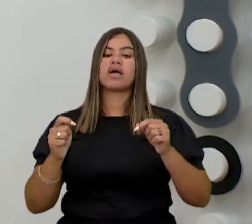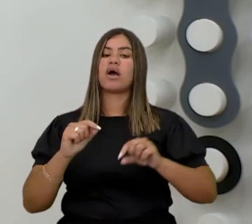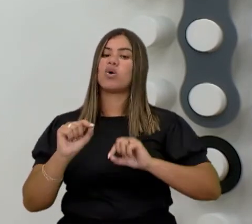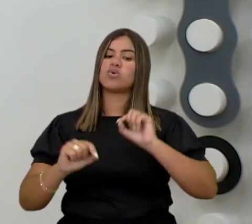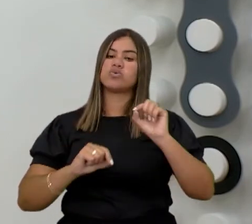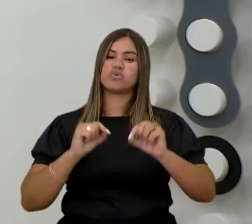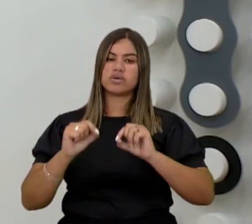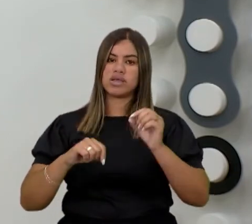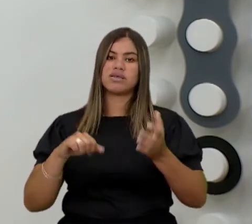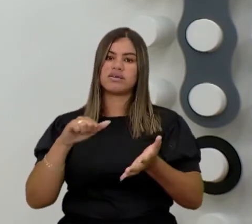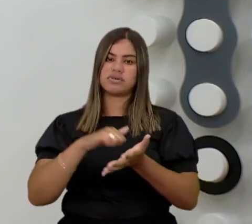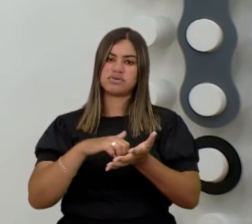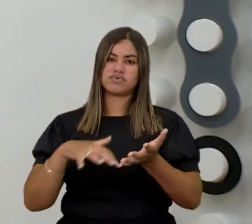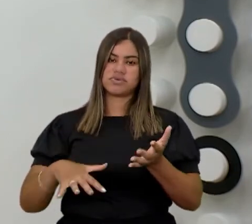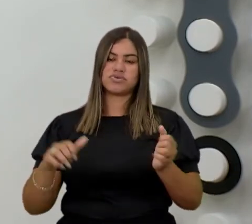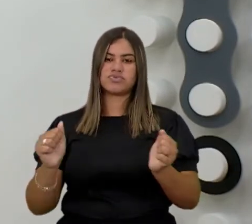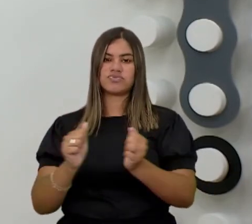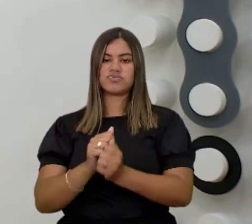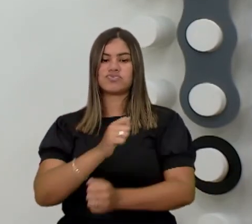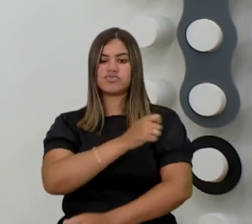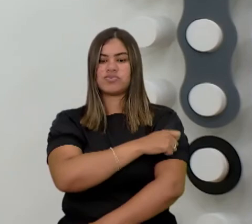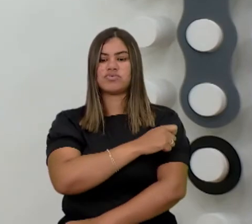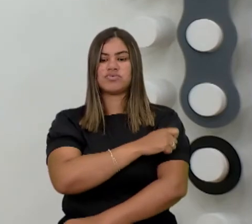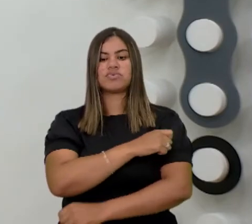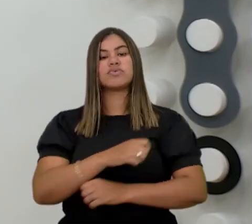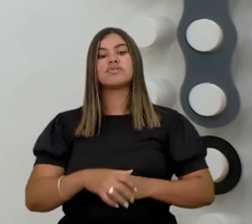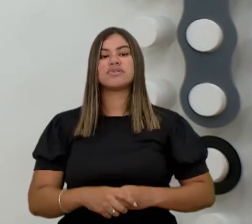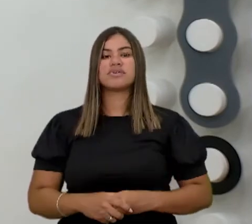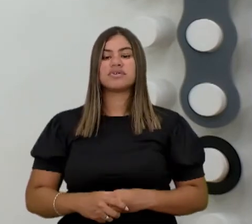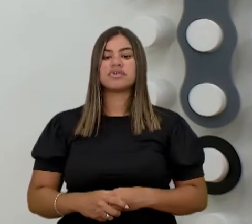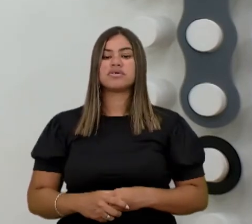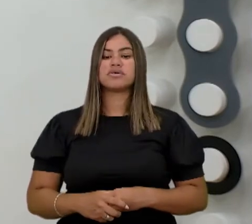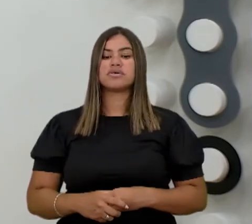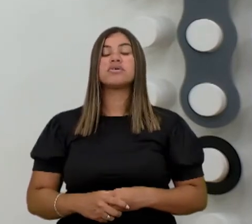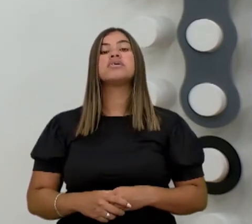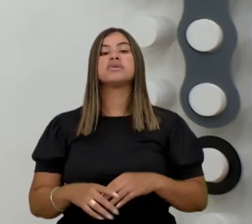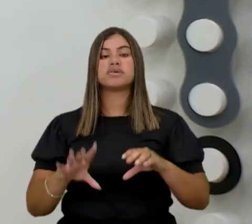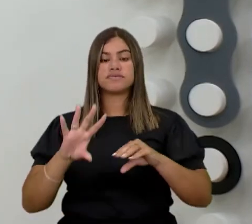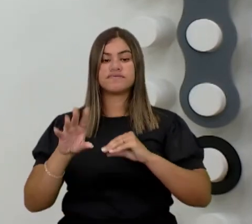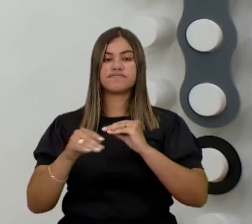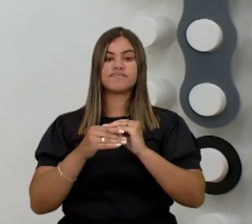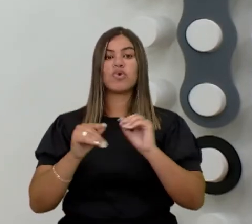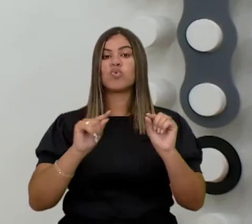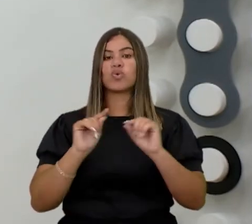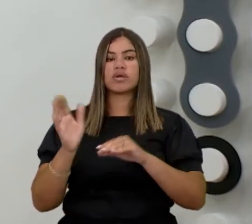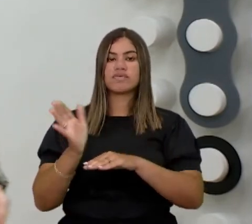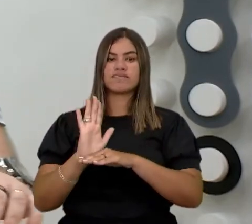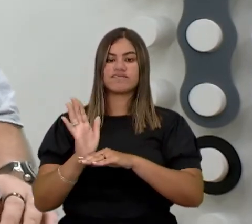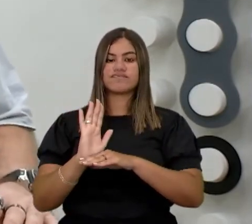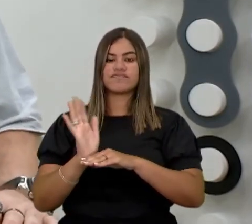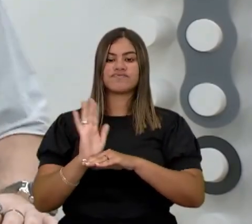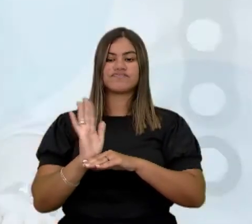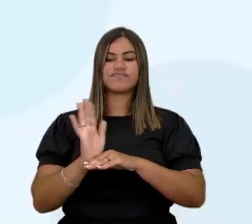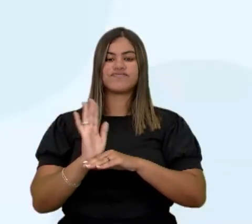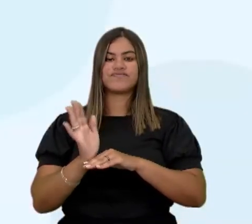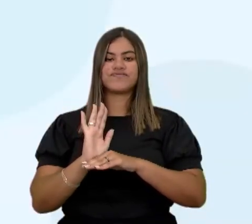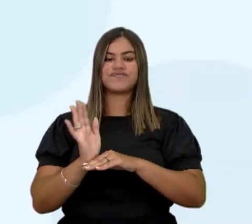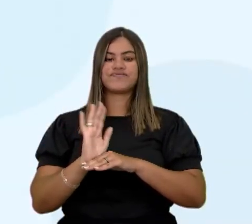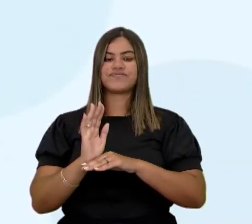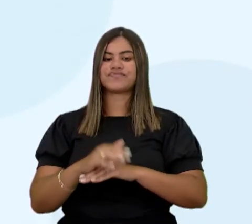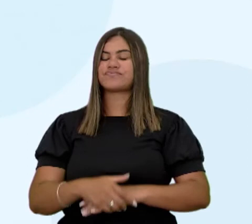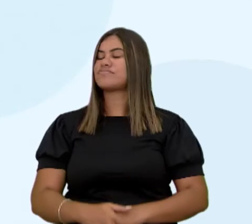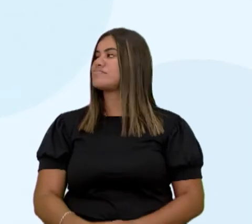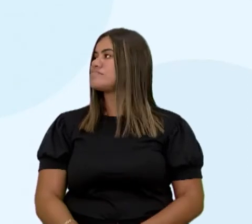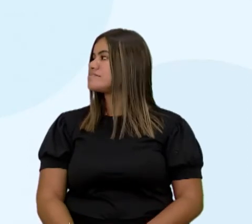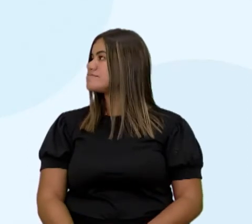esse trabalho aí com os seus alunos. E para incrementar, tem um vídeo também, né? Aí você pode colocar aí na tela, por gentileza. Tem